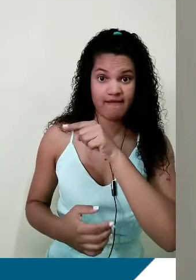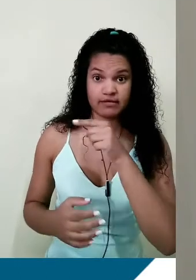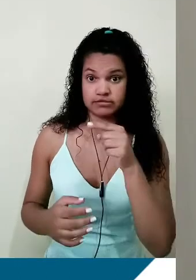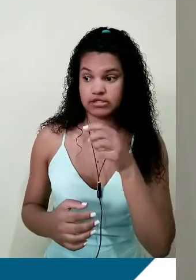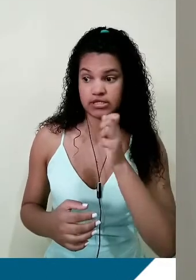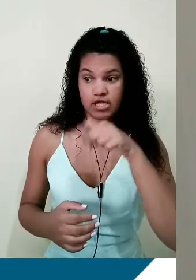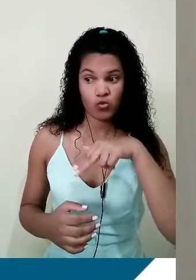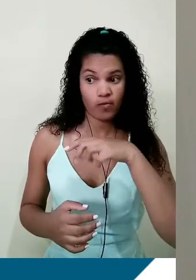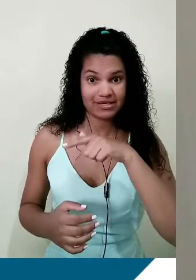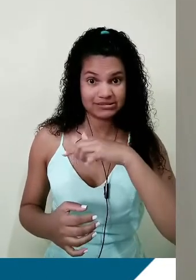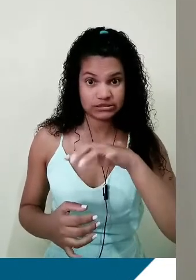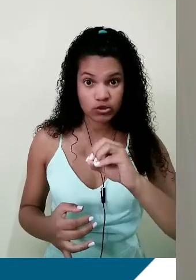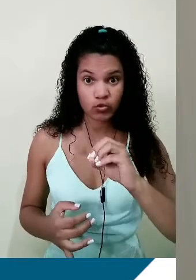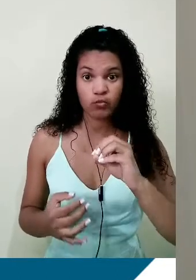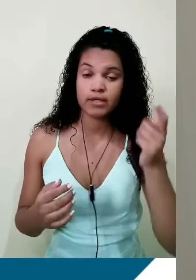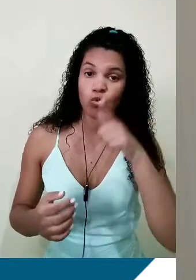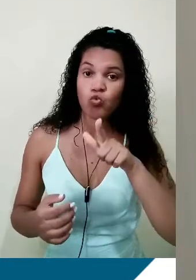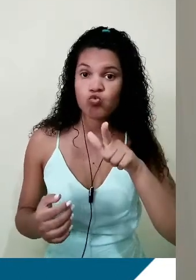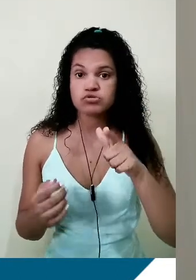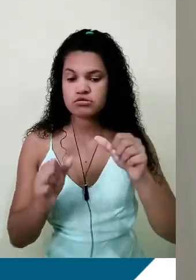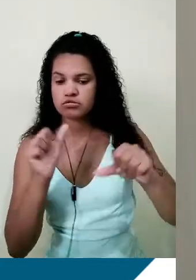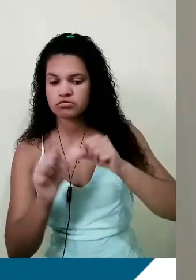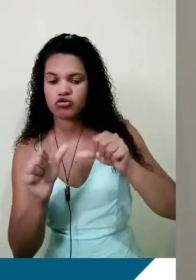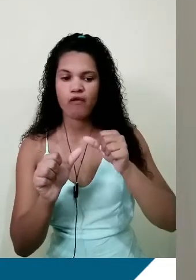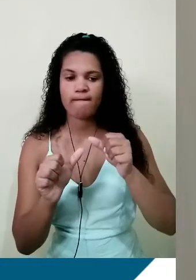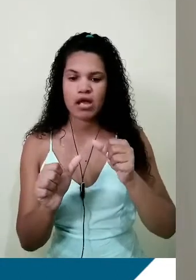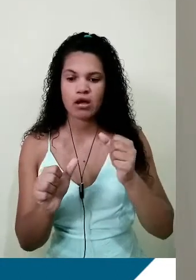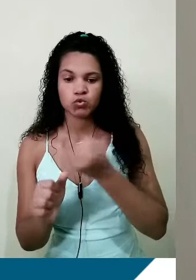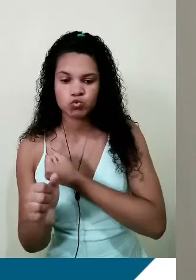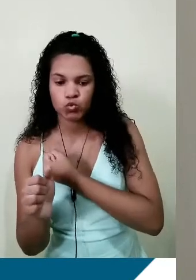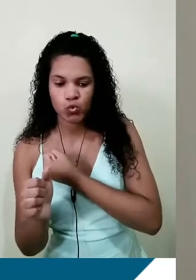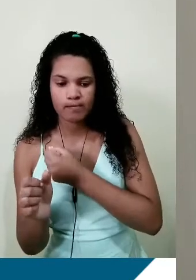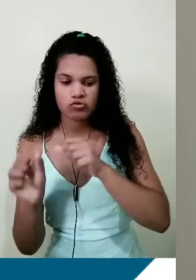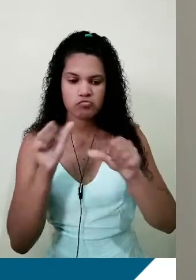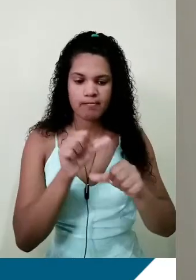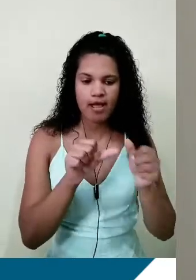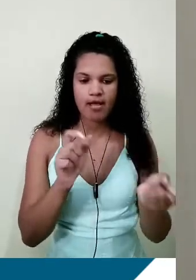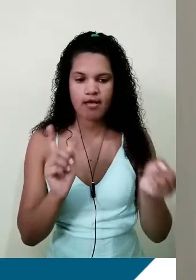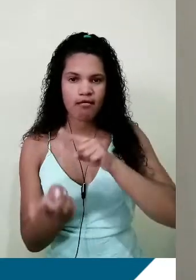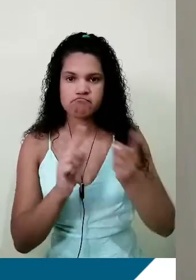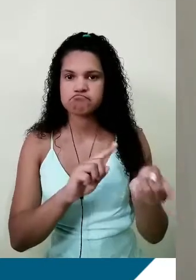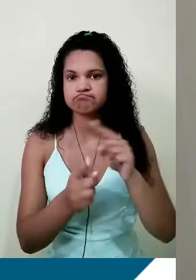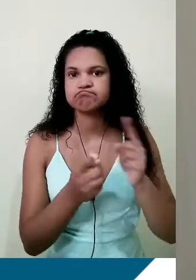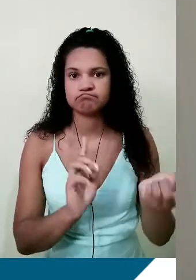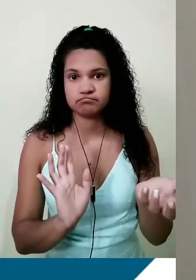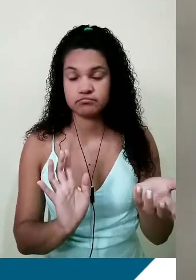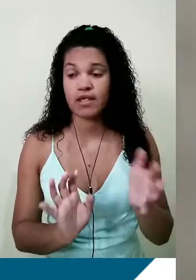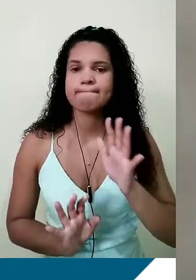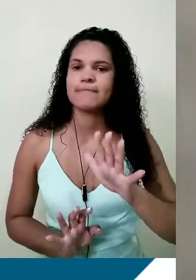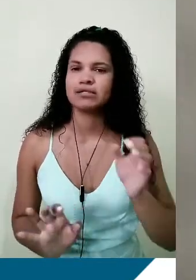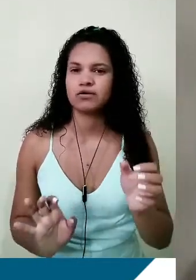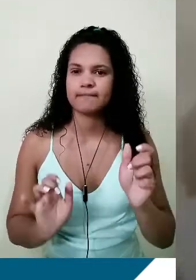conseguir passar os valores entre uma escala e outra. Agora, para nós encerrarmos a nossa